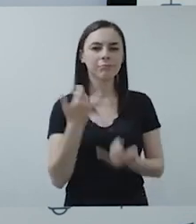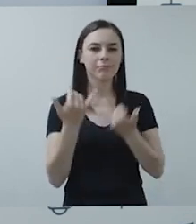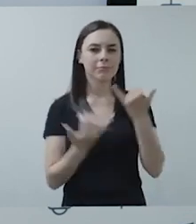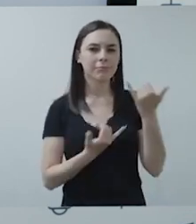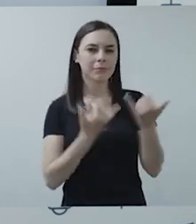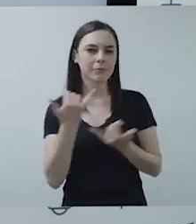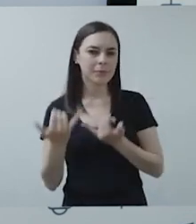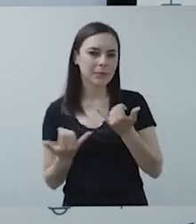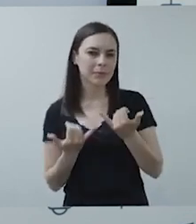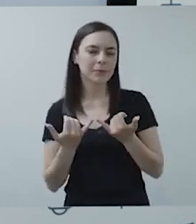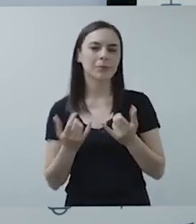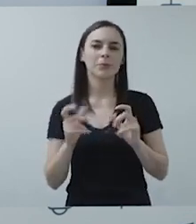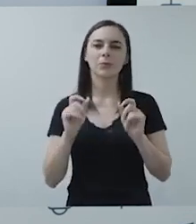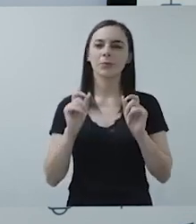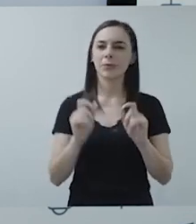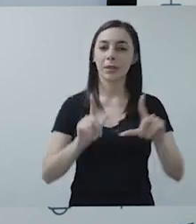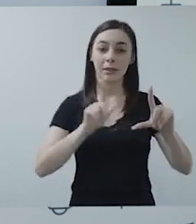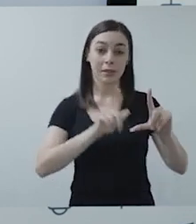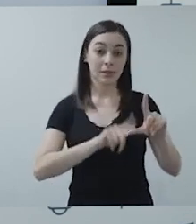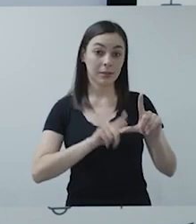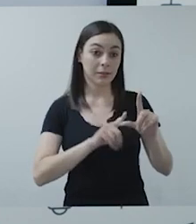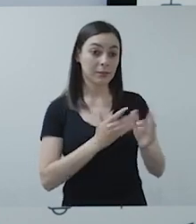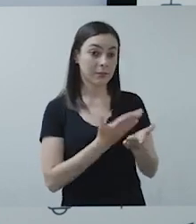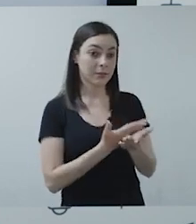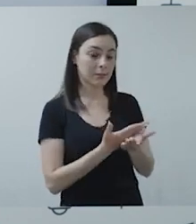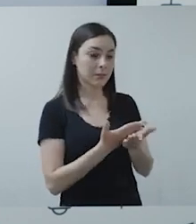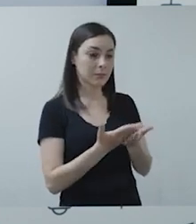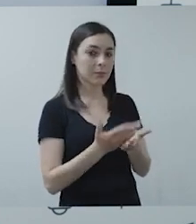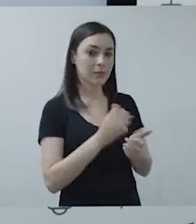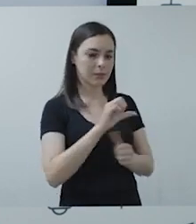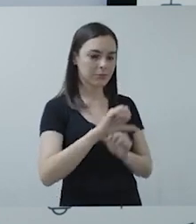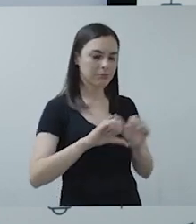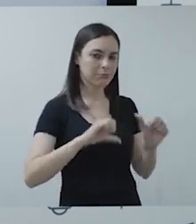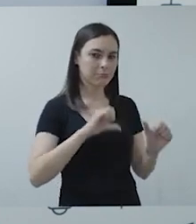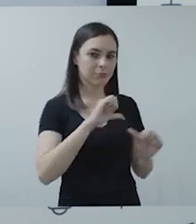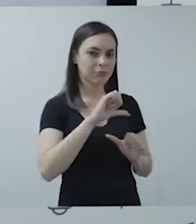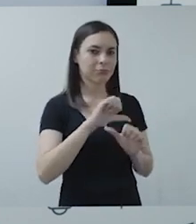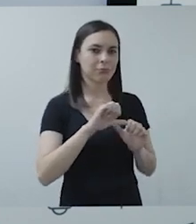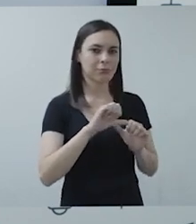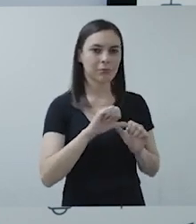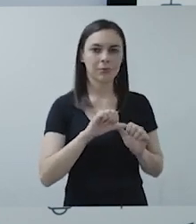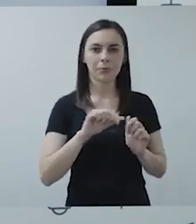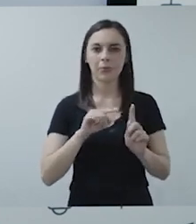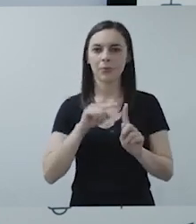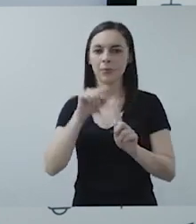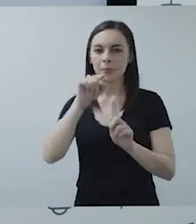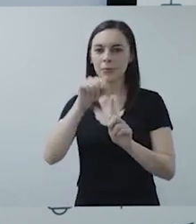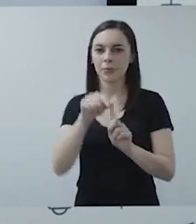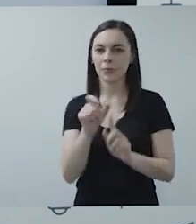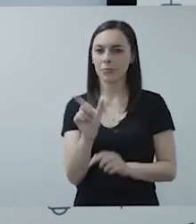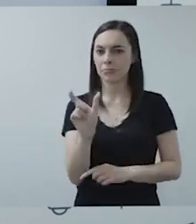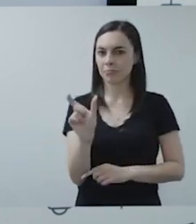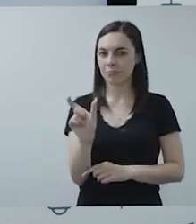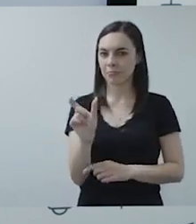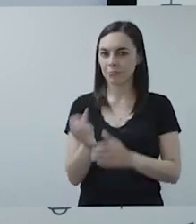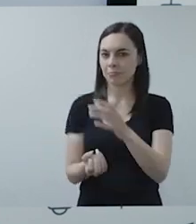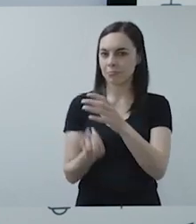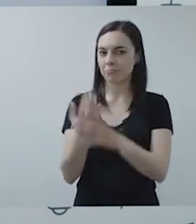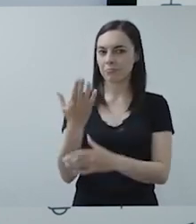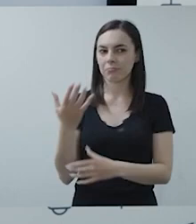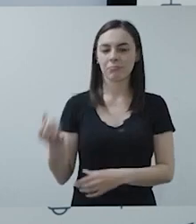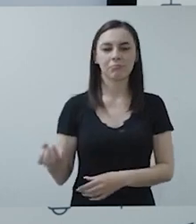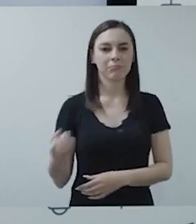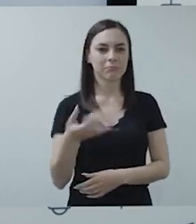de trocar a letra inicial das palavras para formar outras